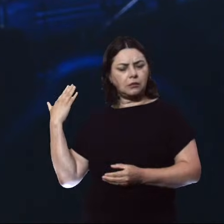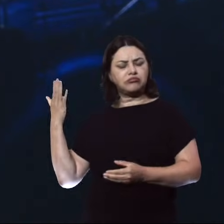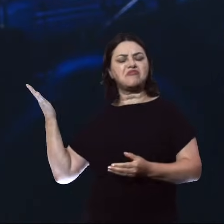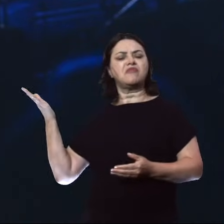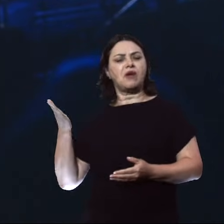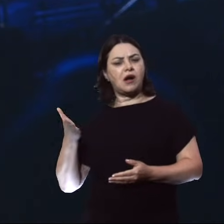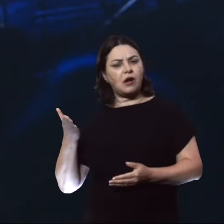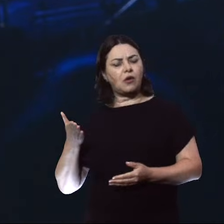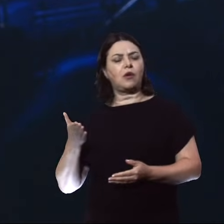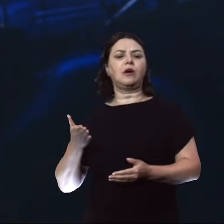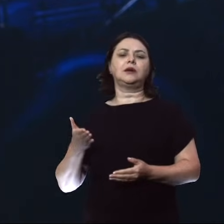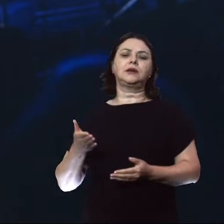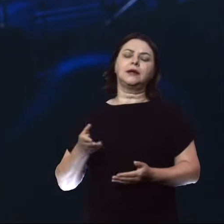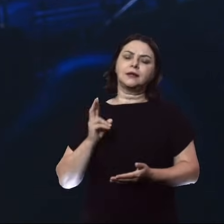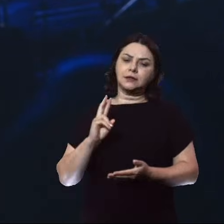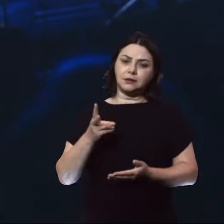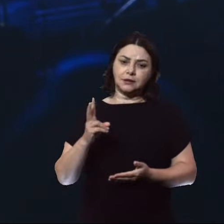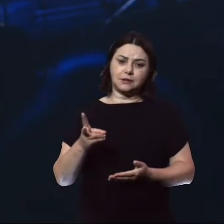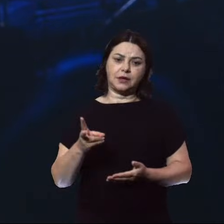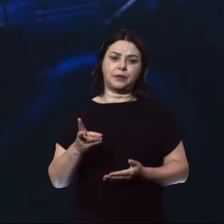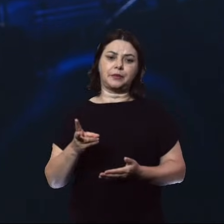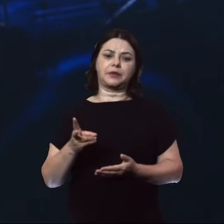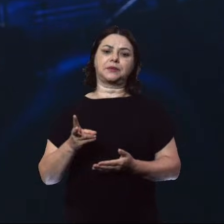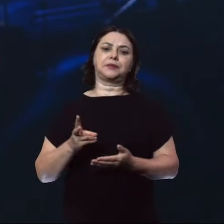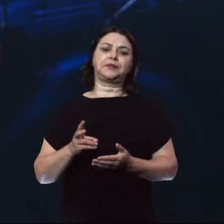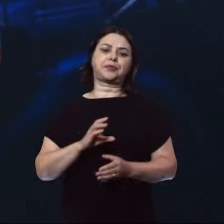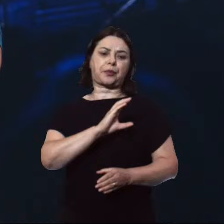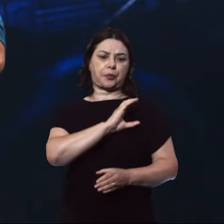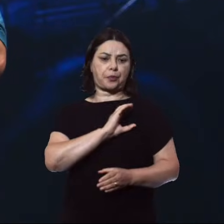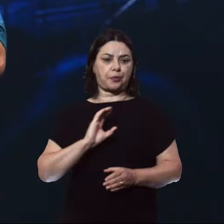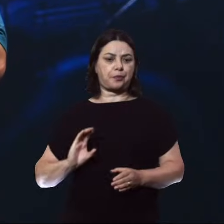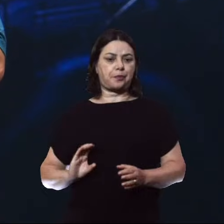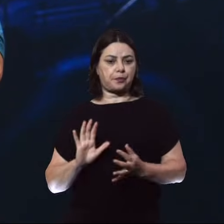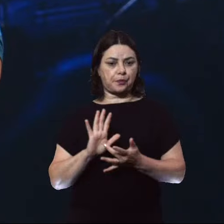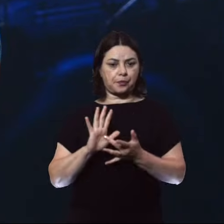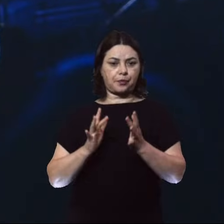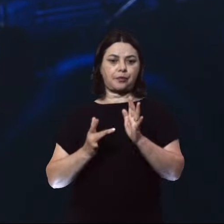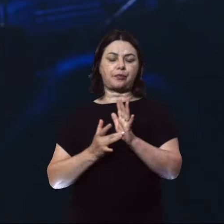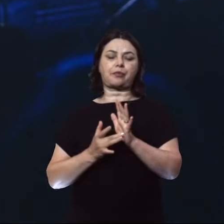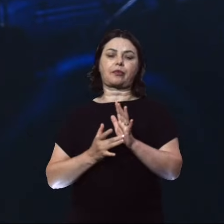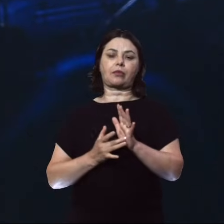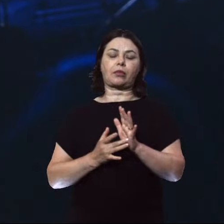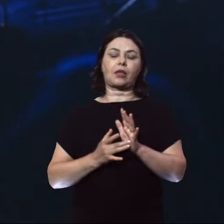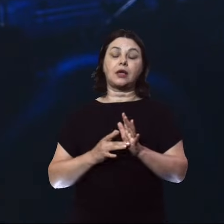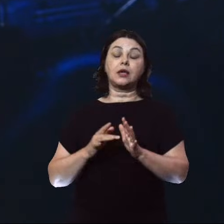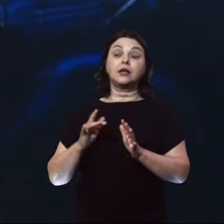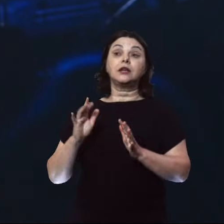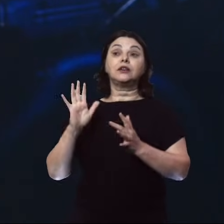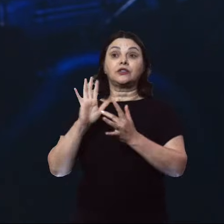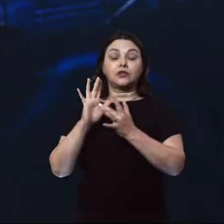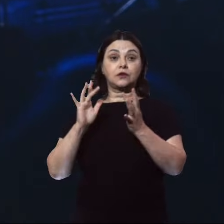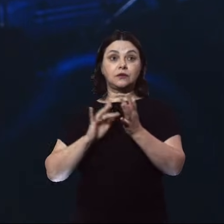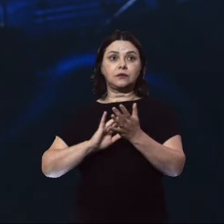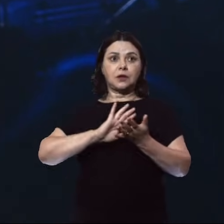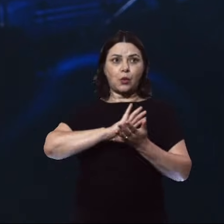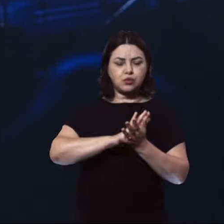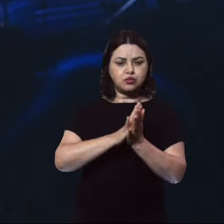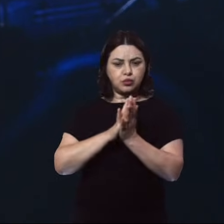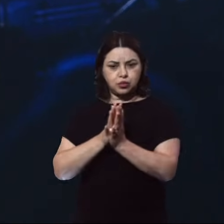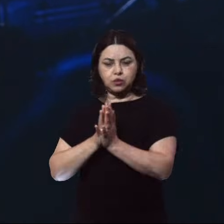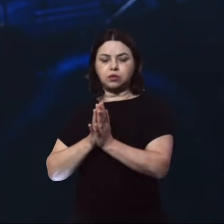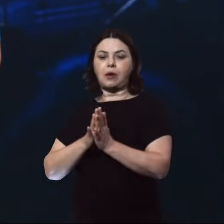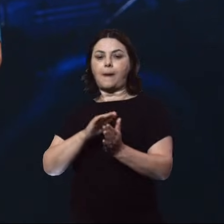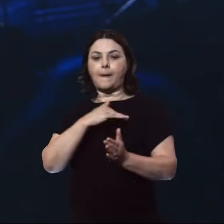agora pelo aparecimento de nosso Senhor Salvador Cristo Jesus. Ele não só destruiu a morte, como trouxe à luz a vida e